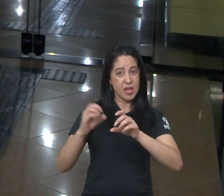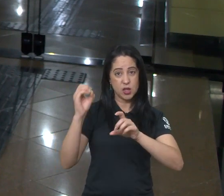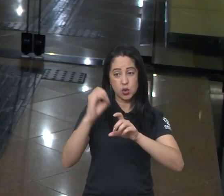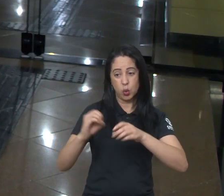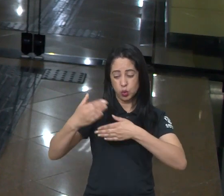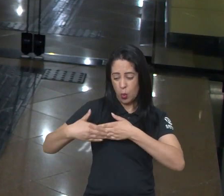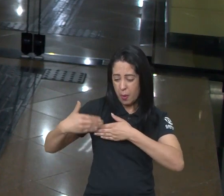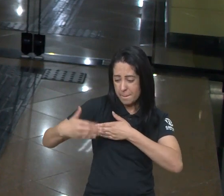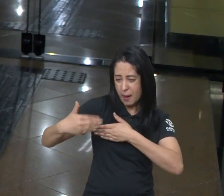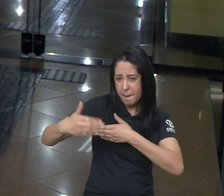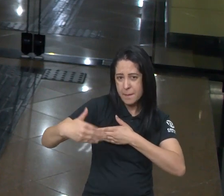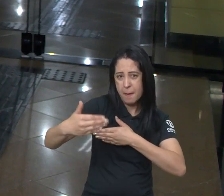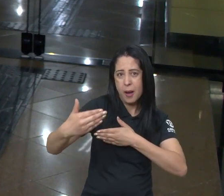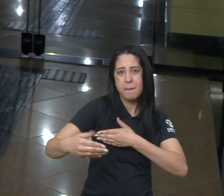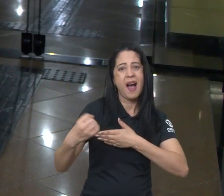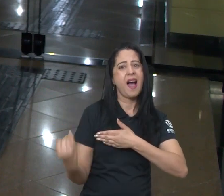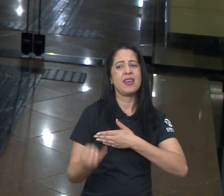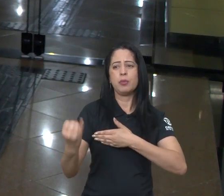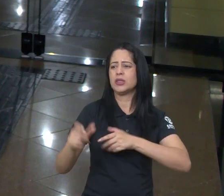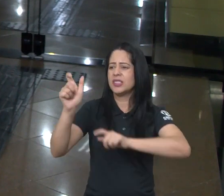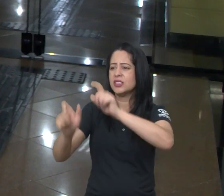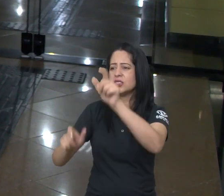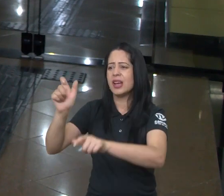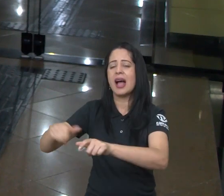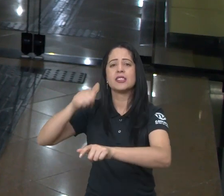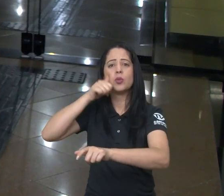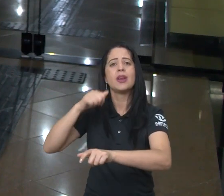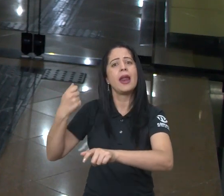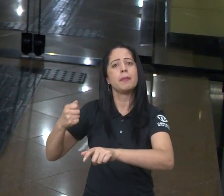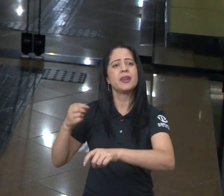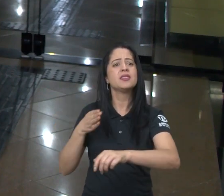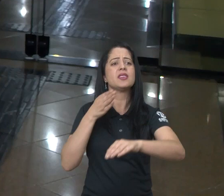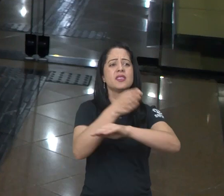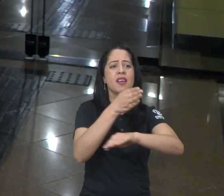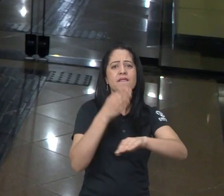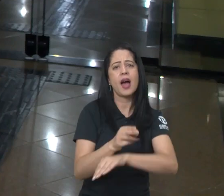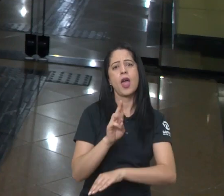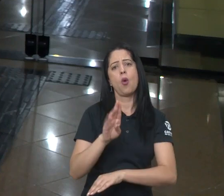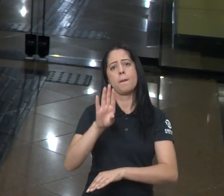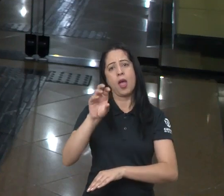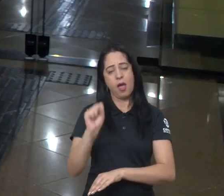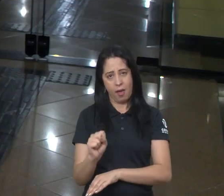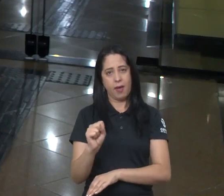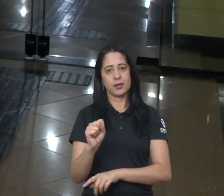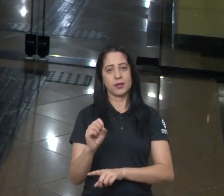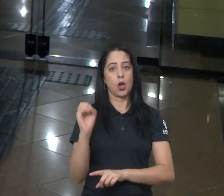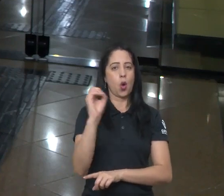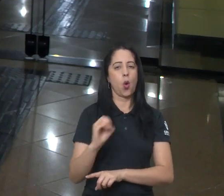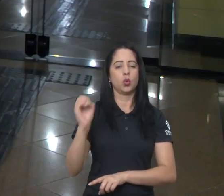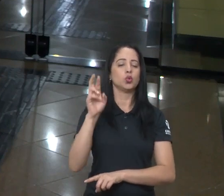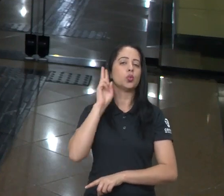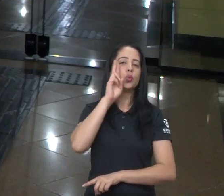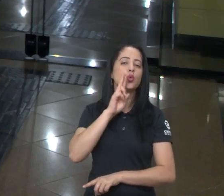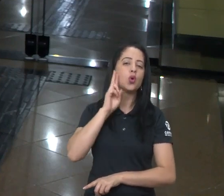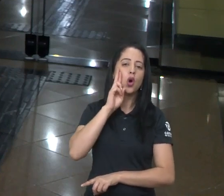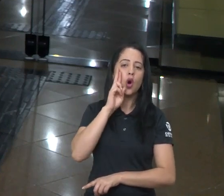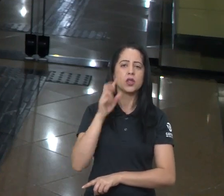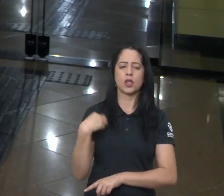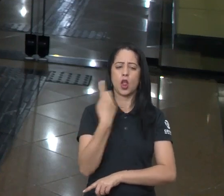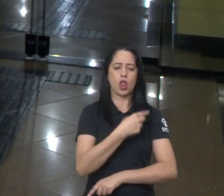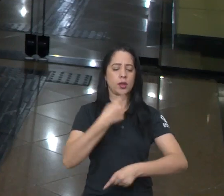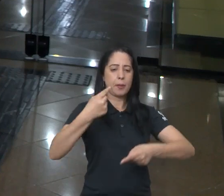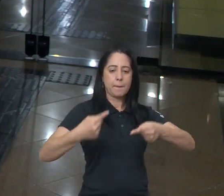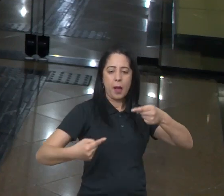as mulheres procurem as UBSs, façam teste. O Outubro Rosa é o mês que a gente está